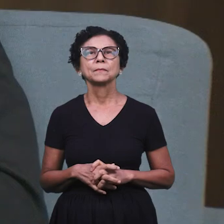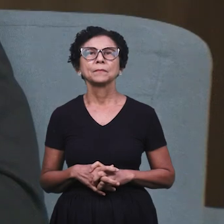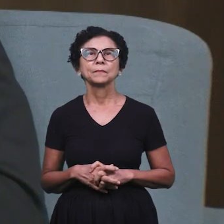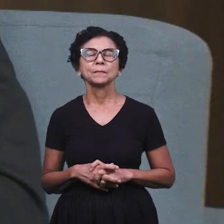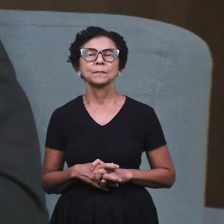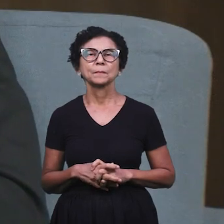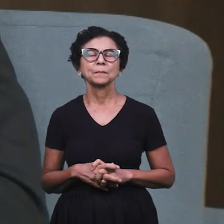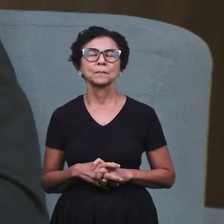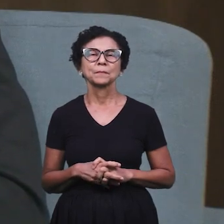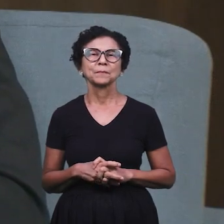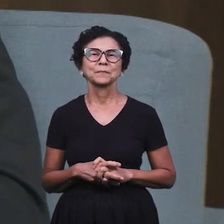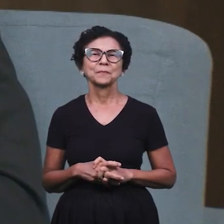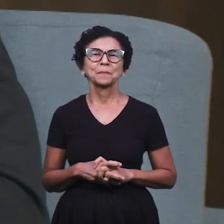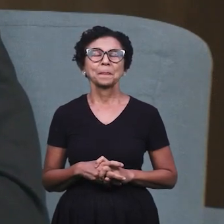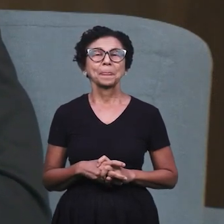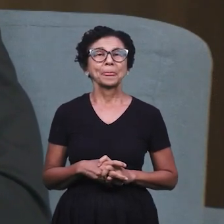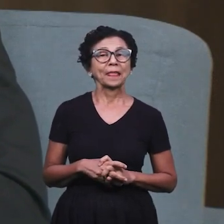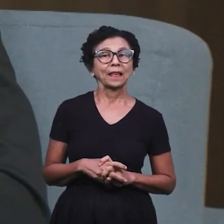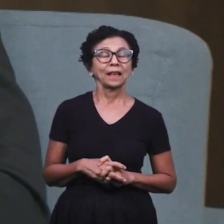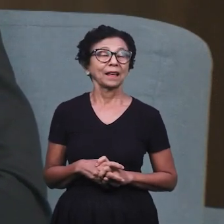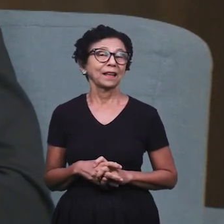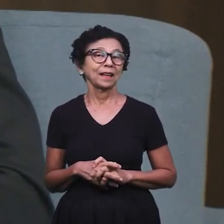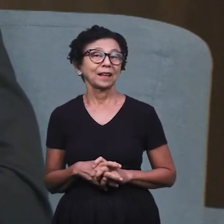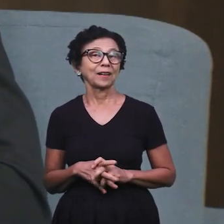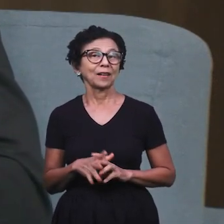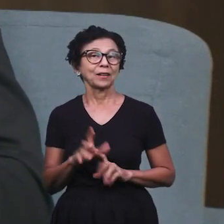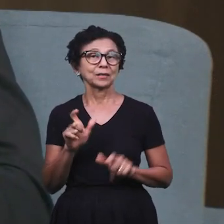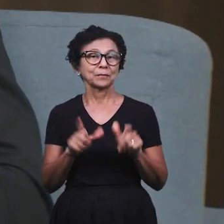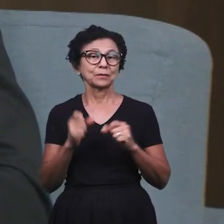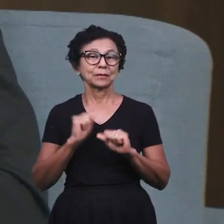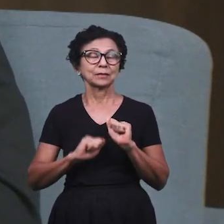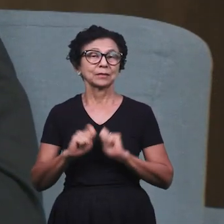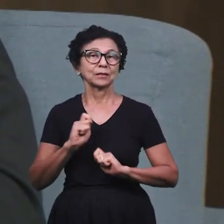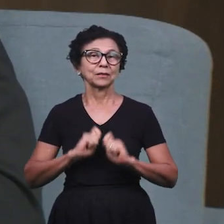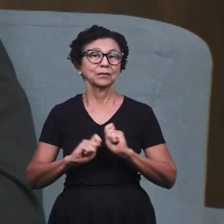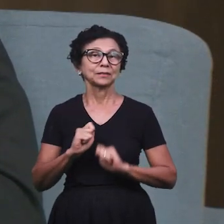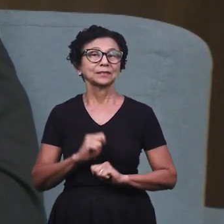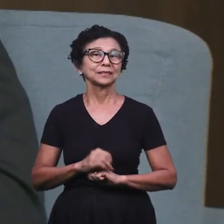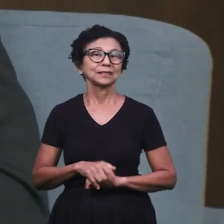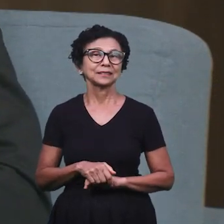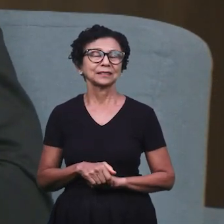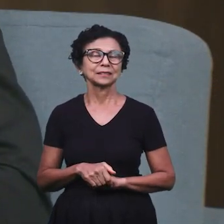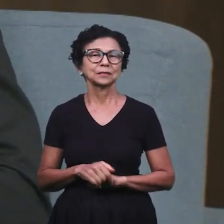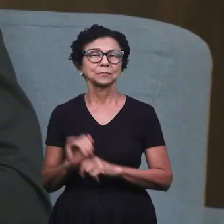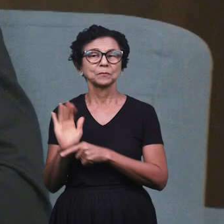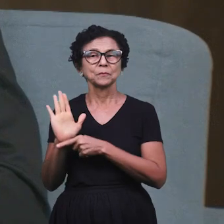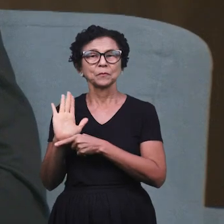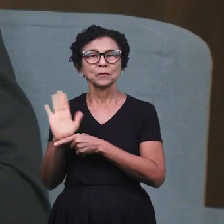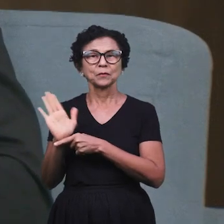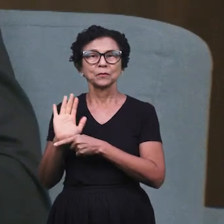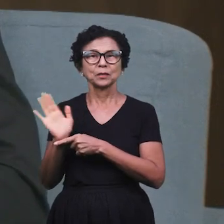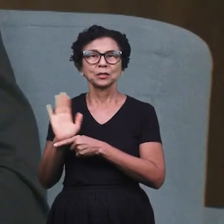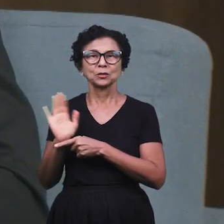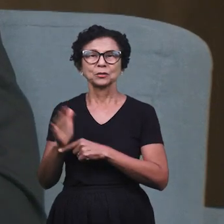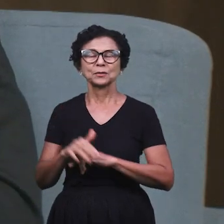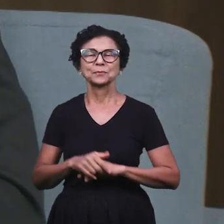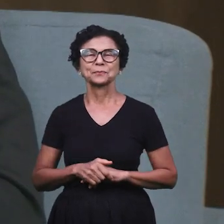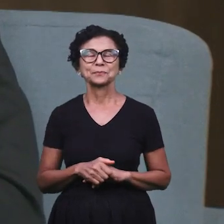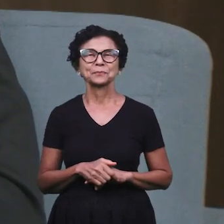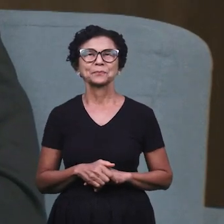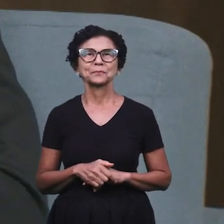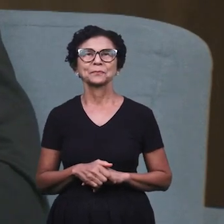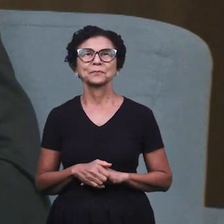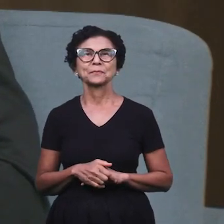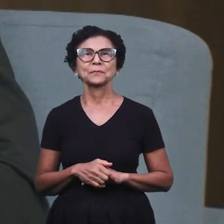É um quadro muito esperado. As pessoas estão aguardando para que os vídeos sejam aqui